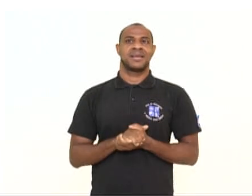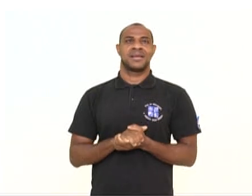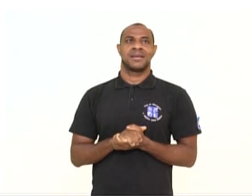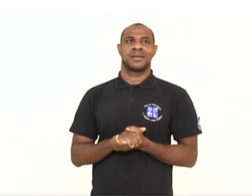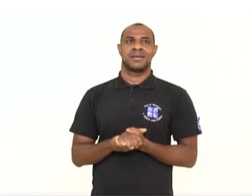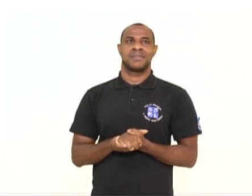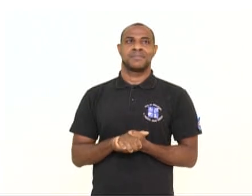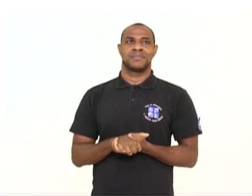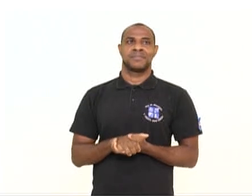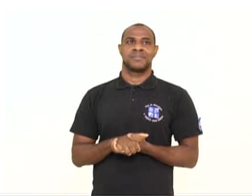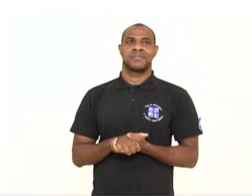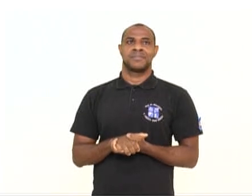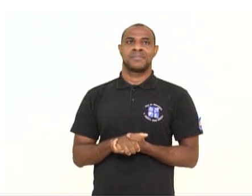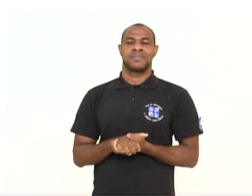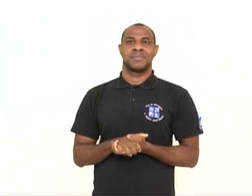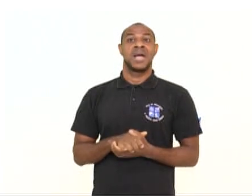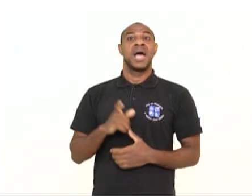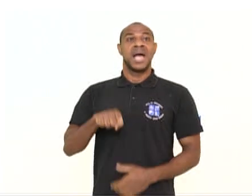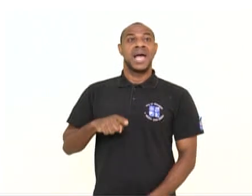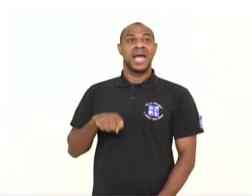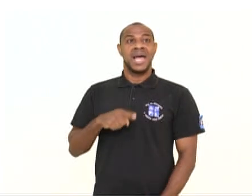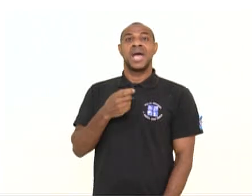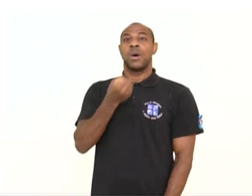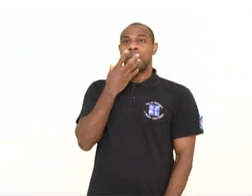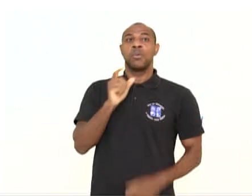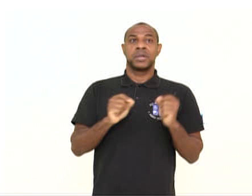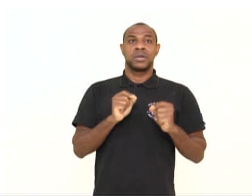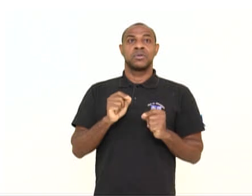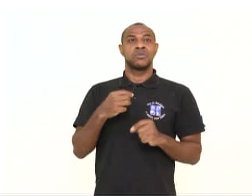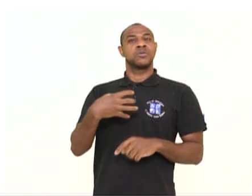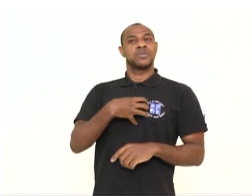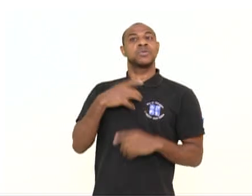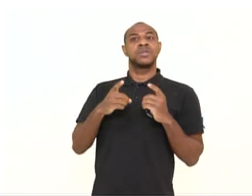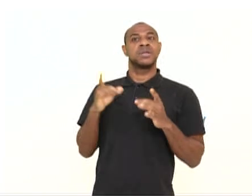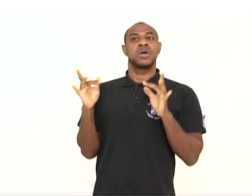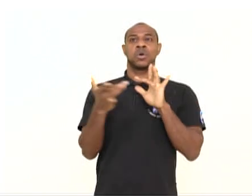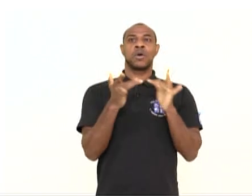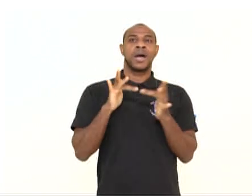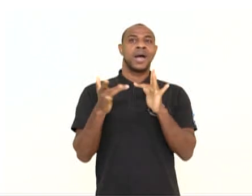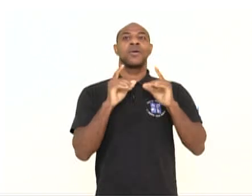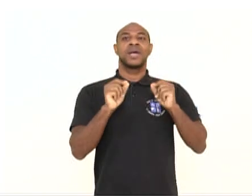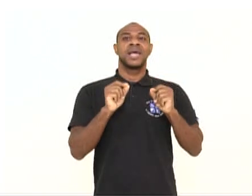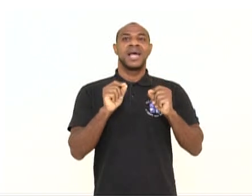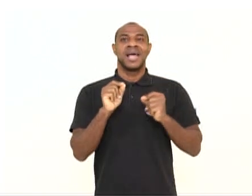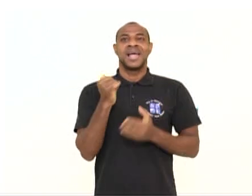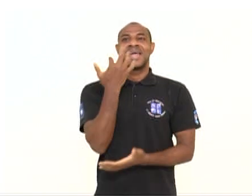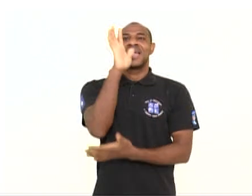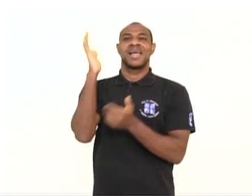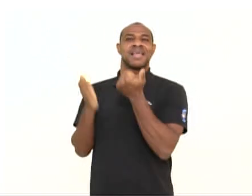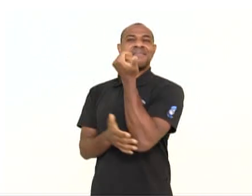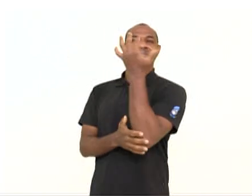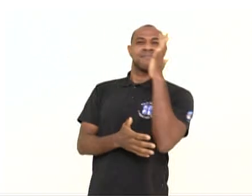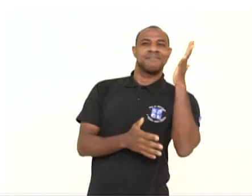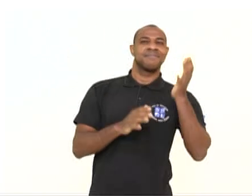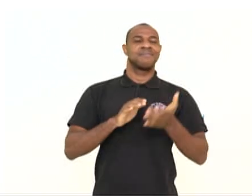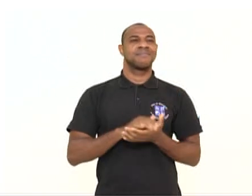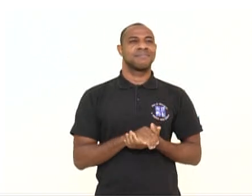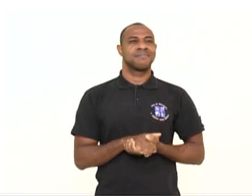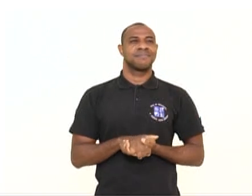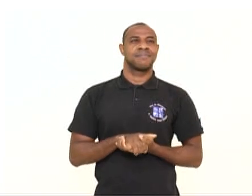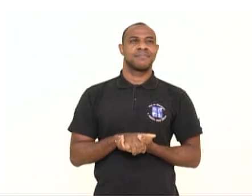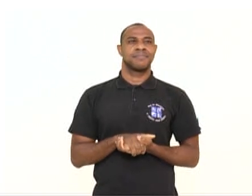touch with nature. É um bom modo de estar em contato com a natureza. We are missing, aren't